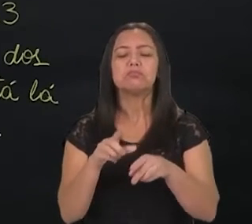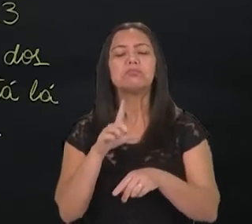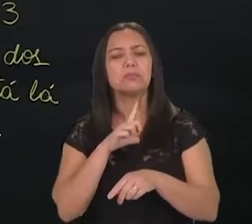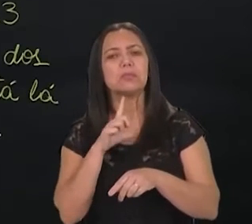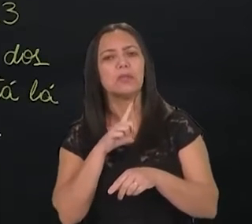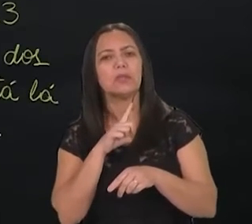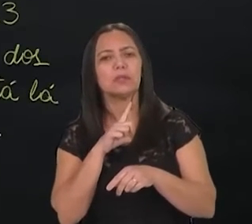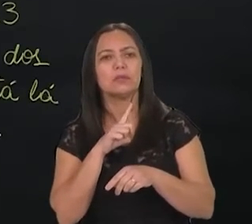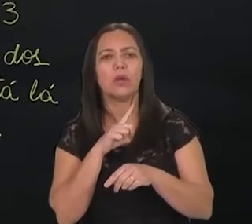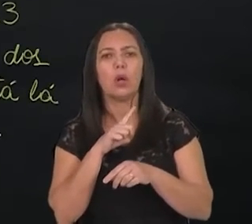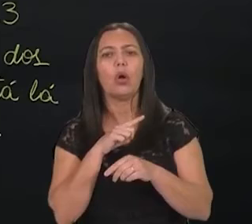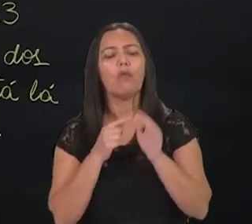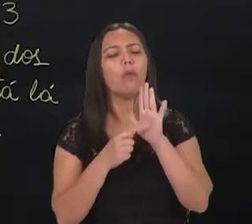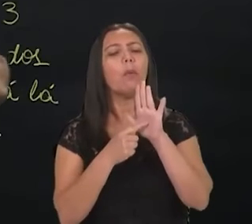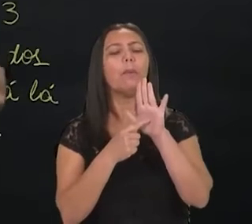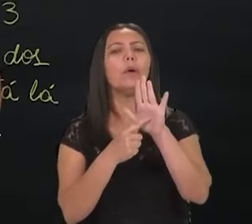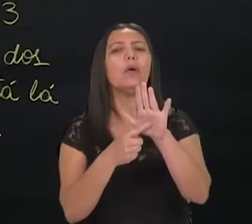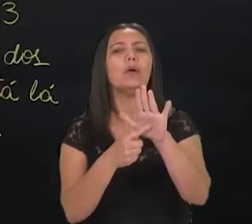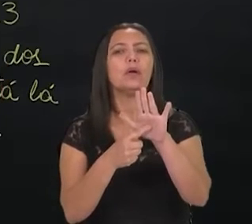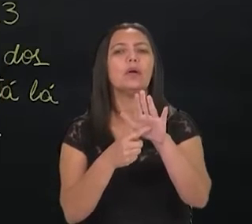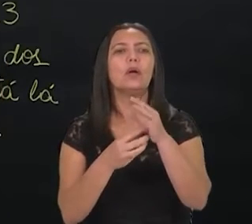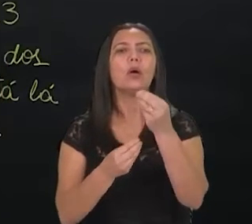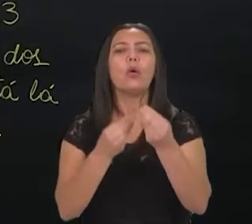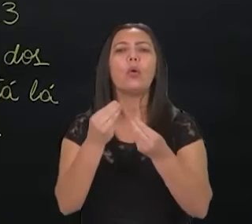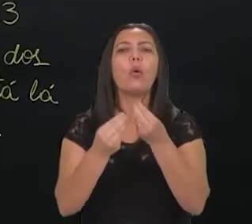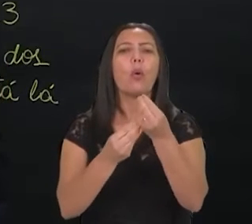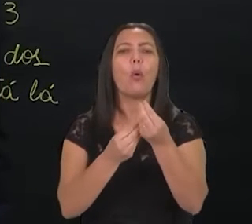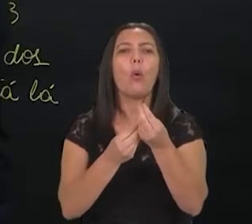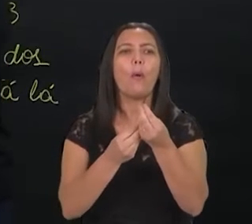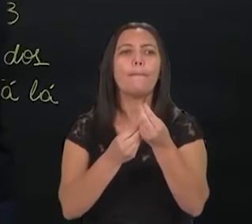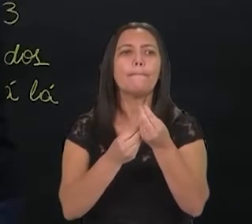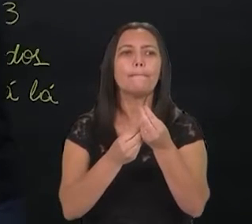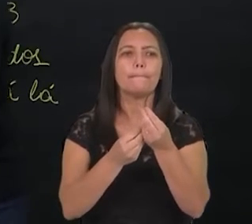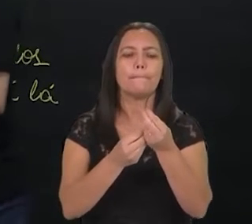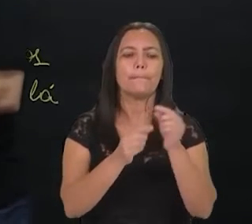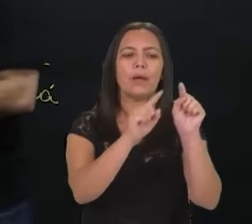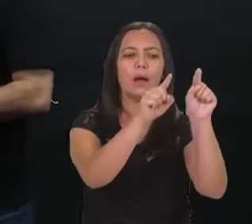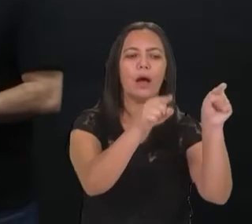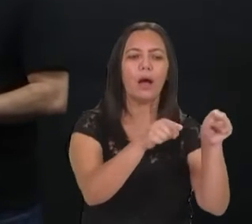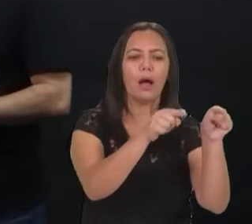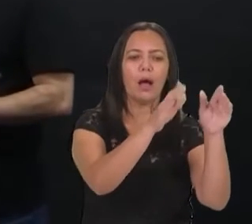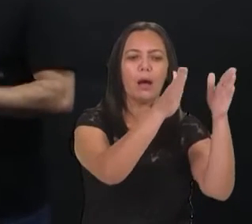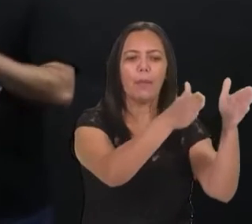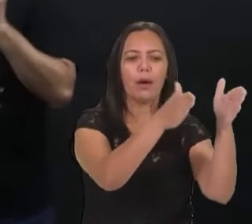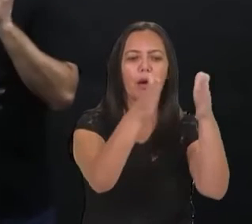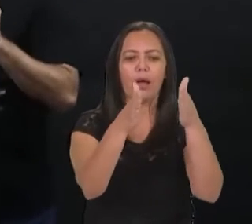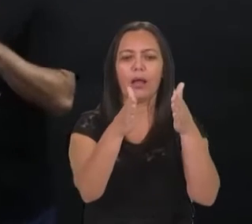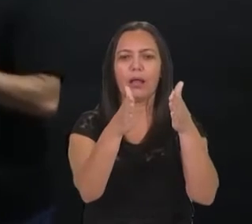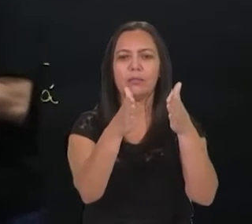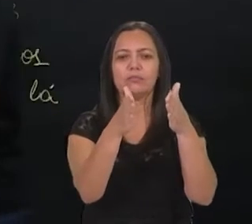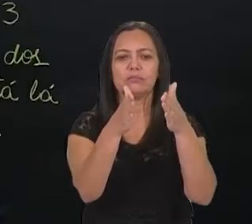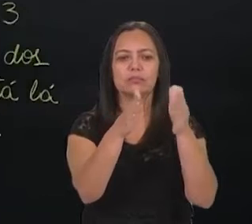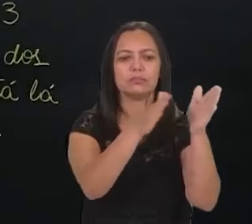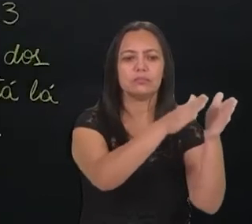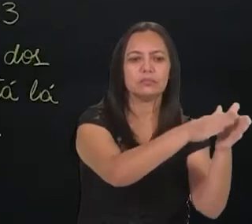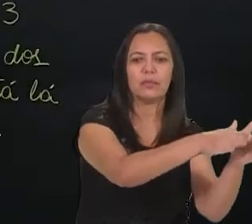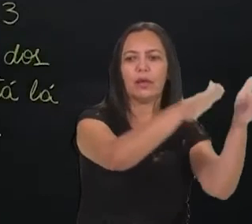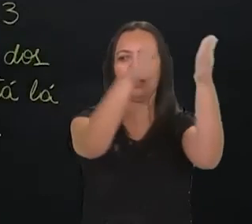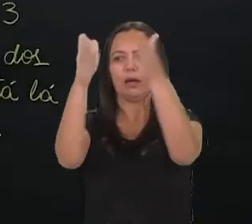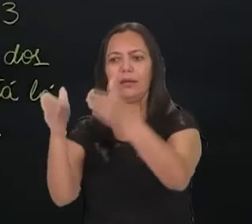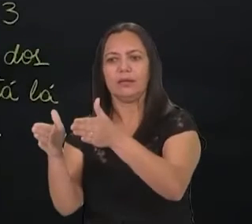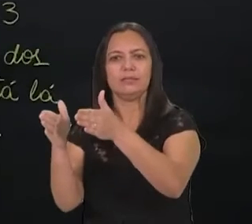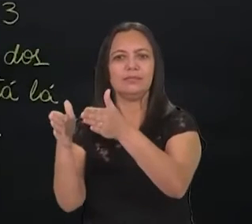Até tem, reparem. Eu vou te mostrar como a gente pode pular essa segunda parte. É só tu pensar o